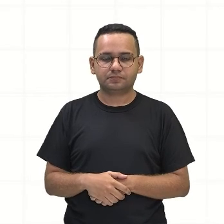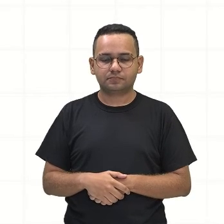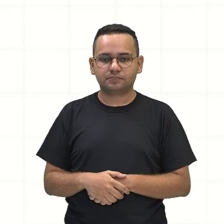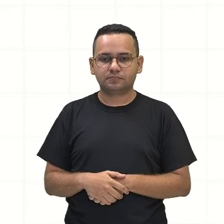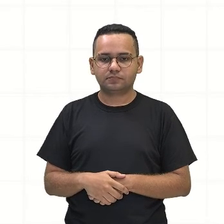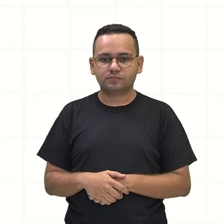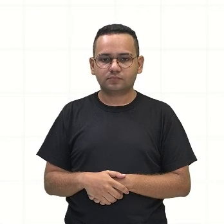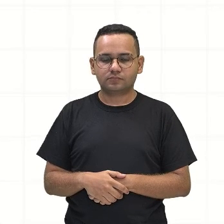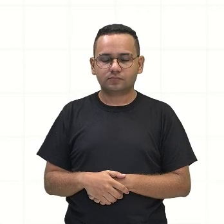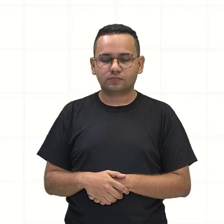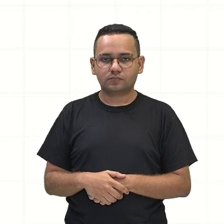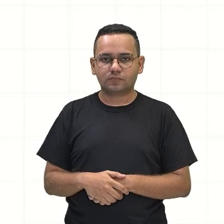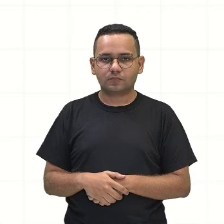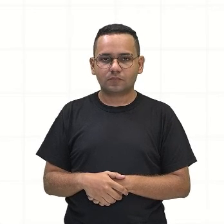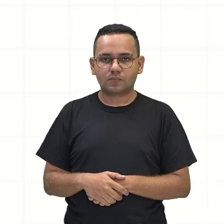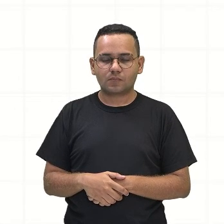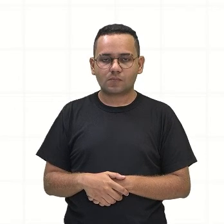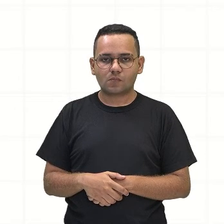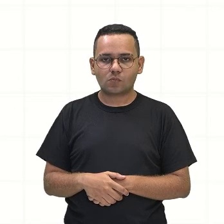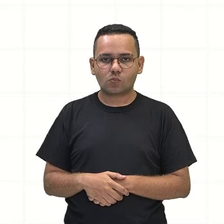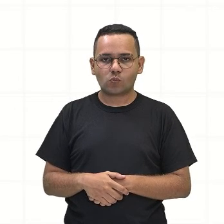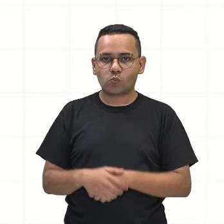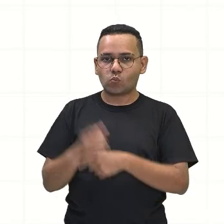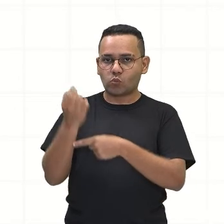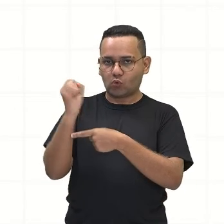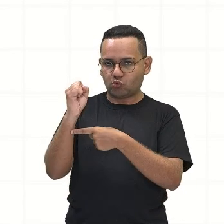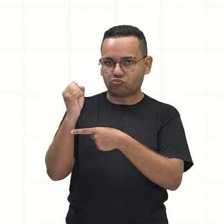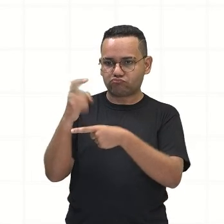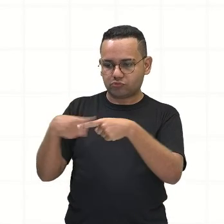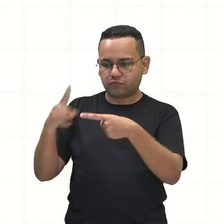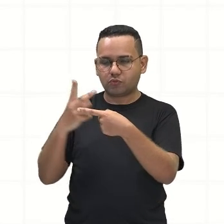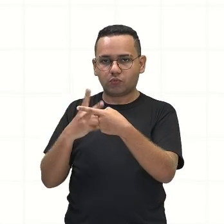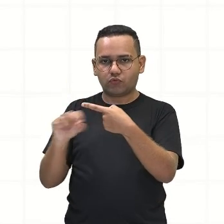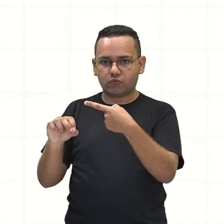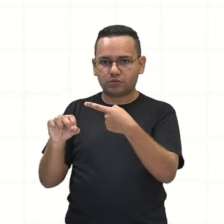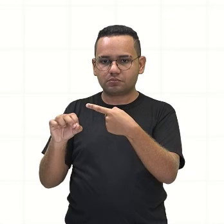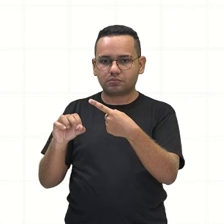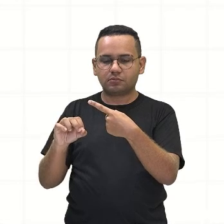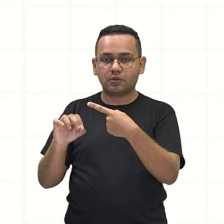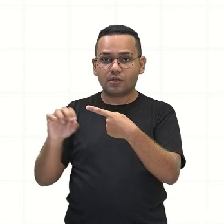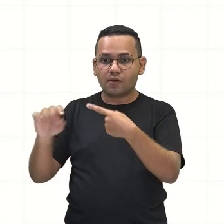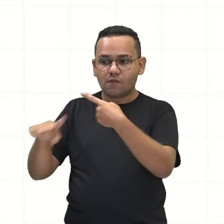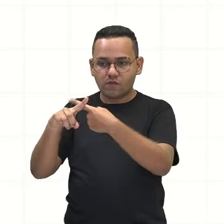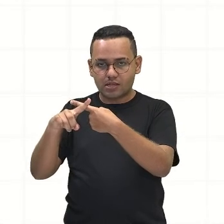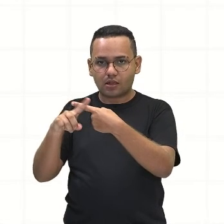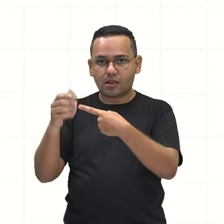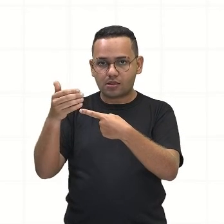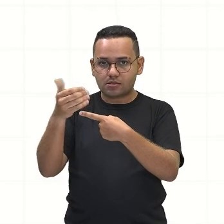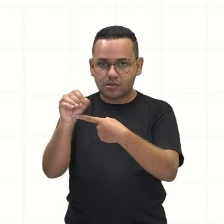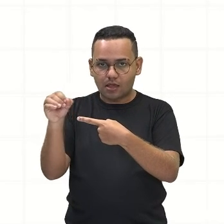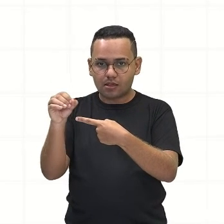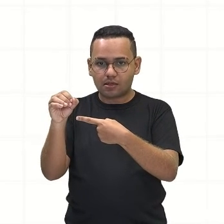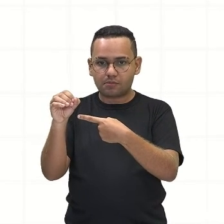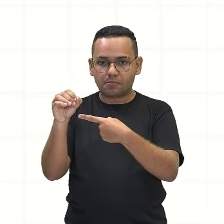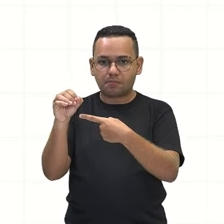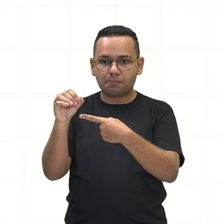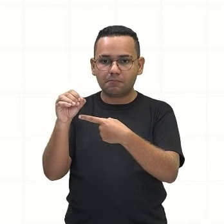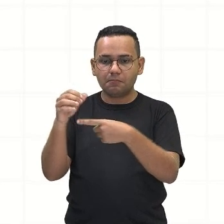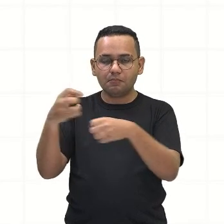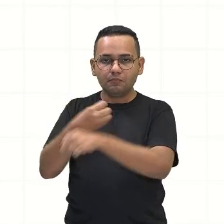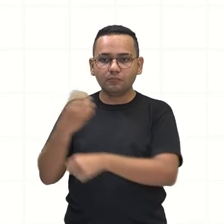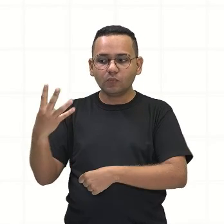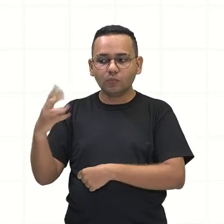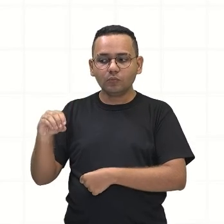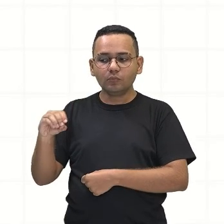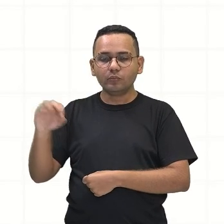Nós temos aqui 8 dividido por 20, 100%,